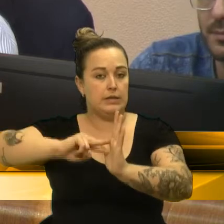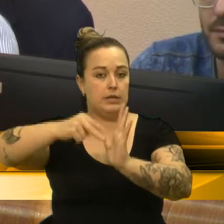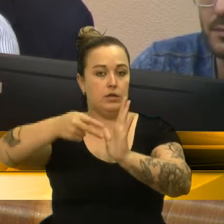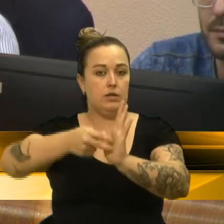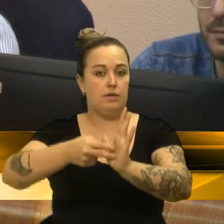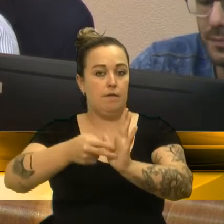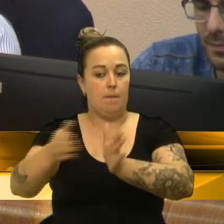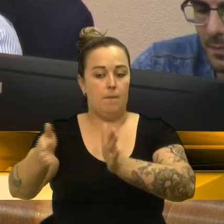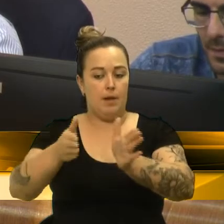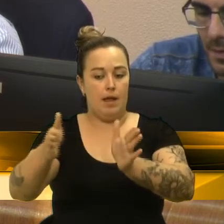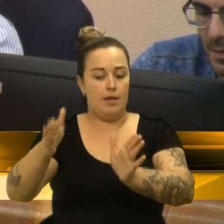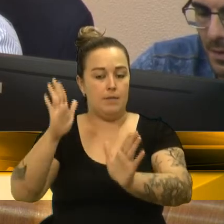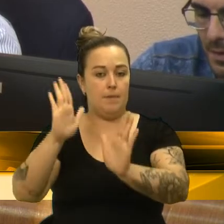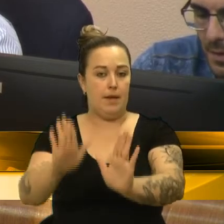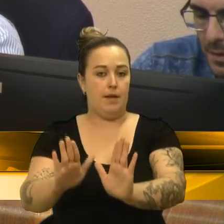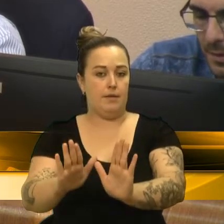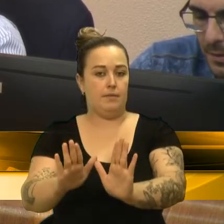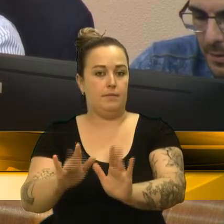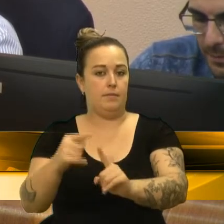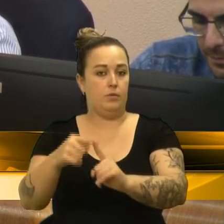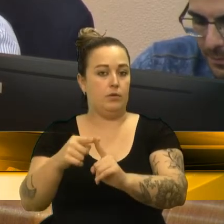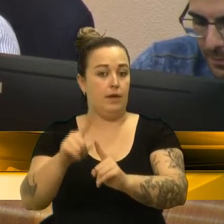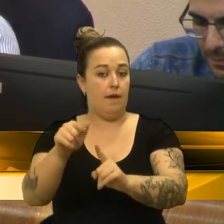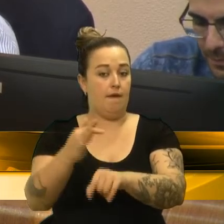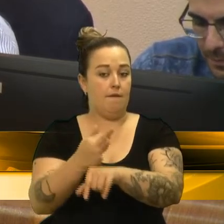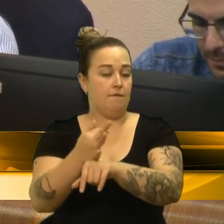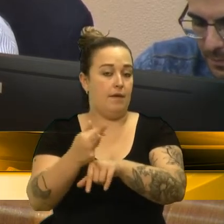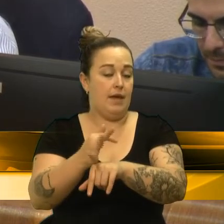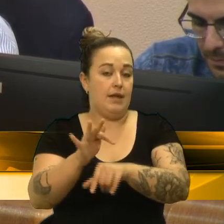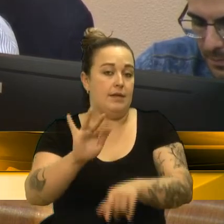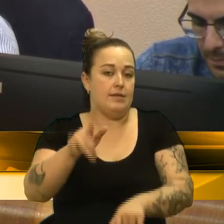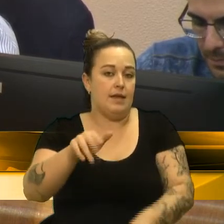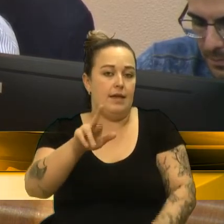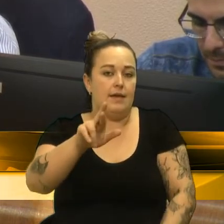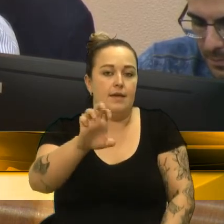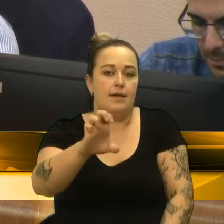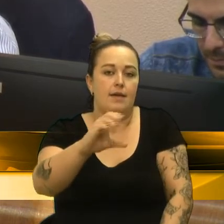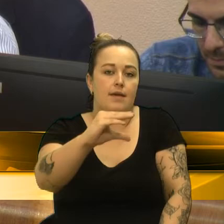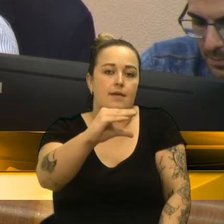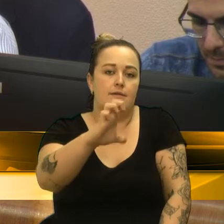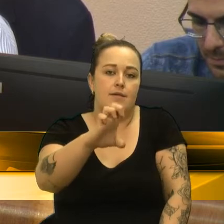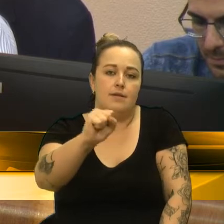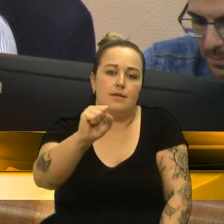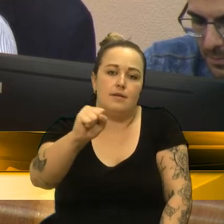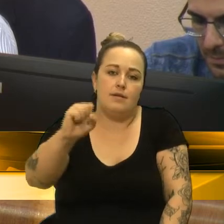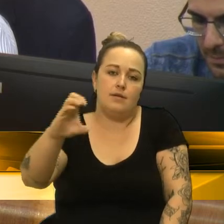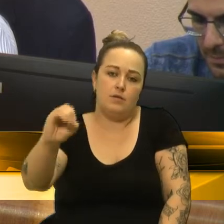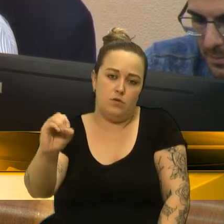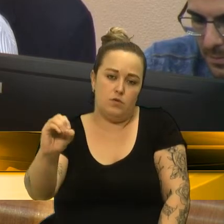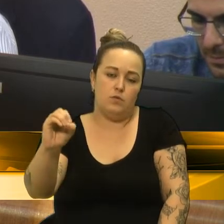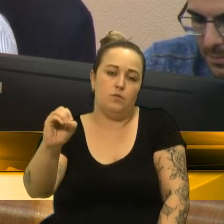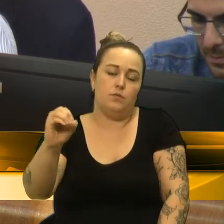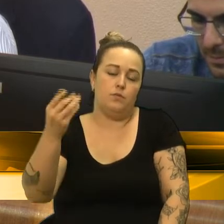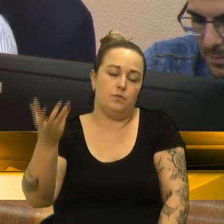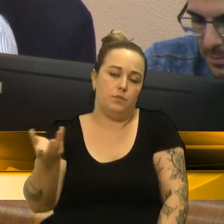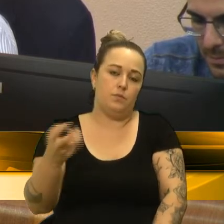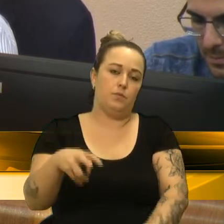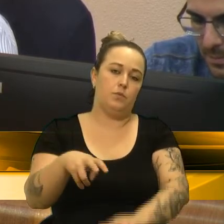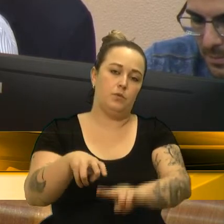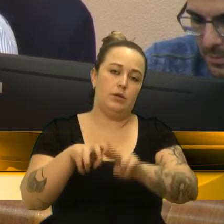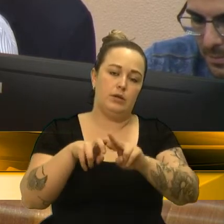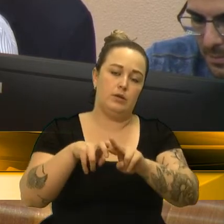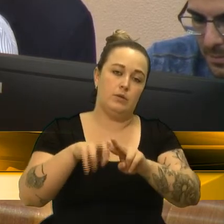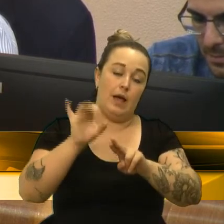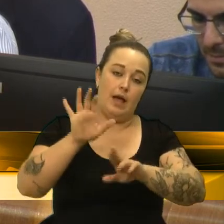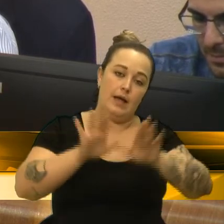ou suspendem-se, porque não seria assim com as notificações do prefeito, ao prefeito. Como se depreende